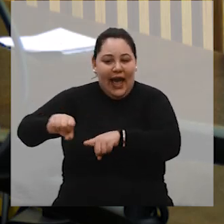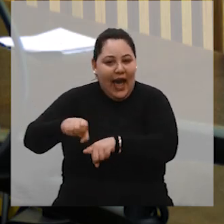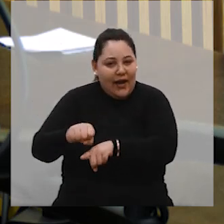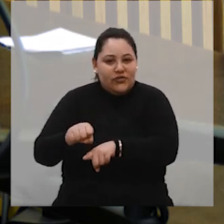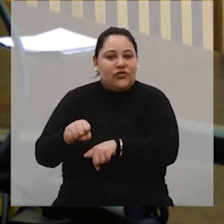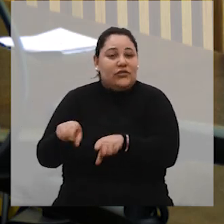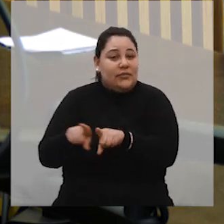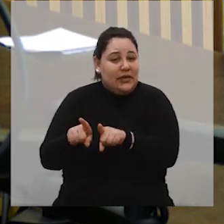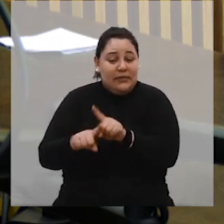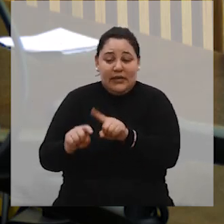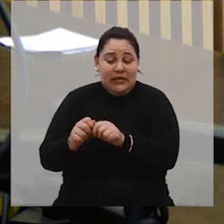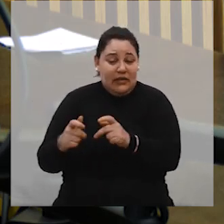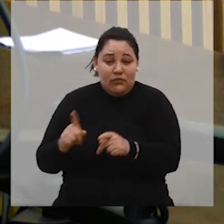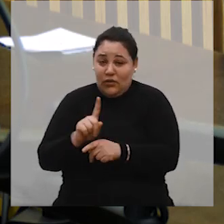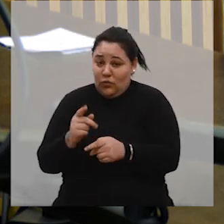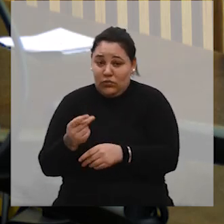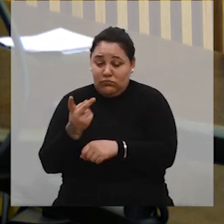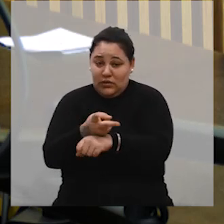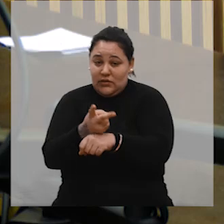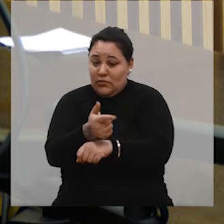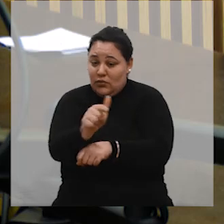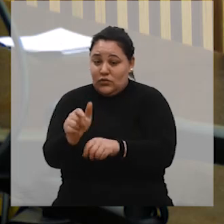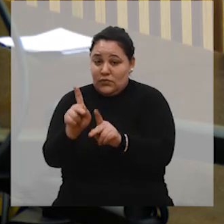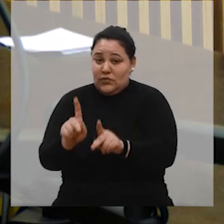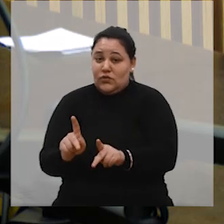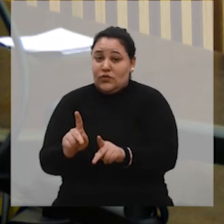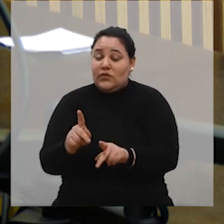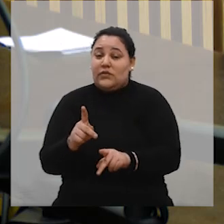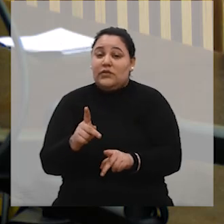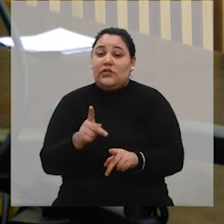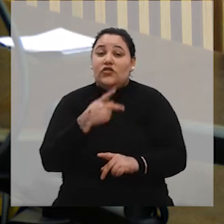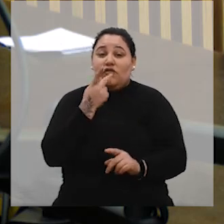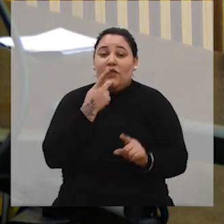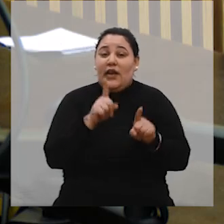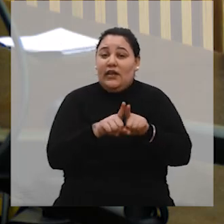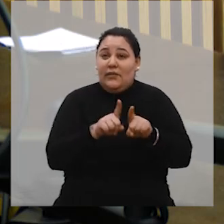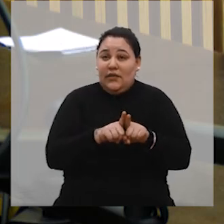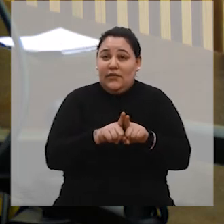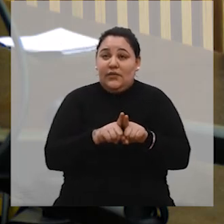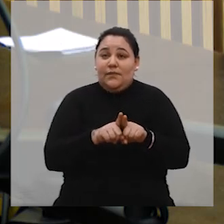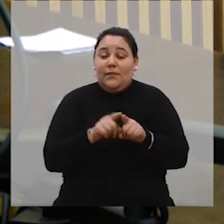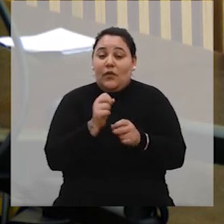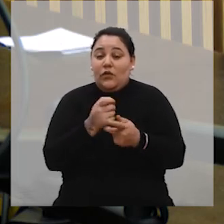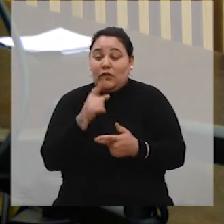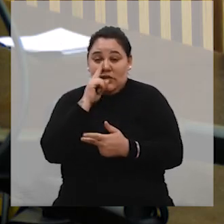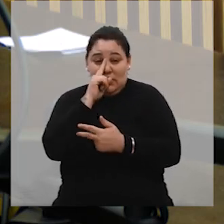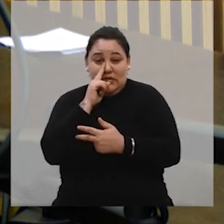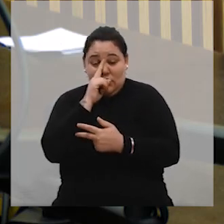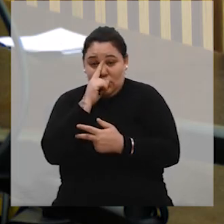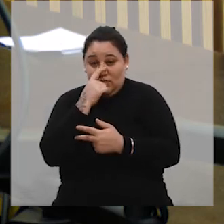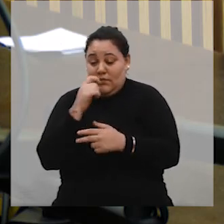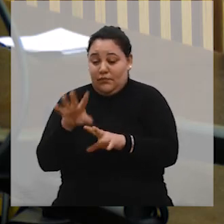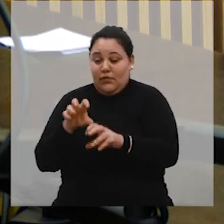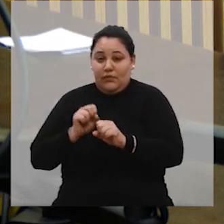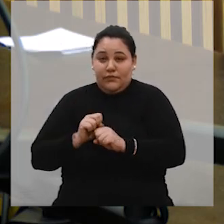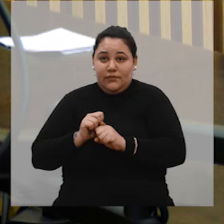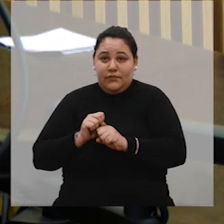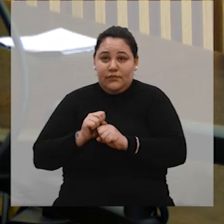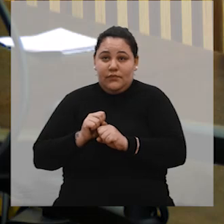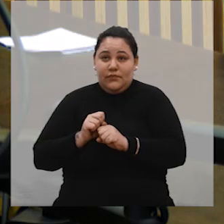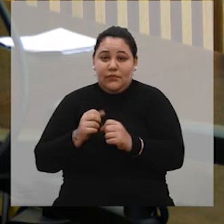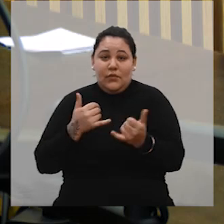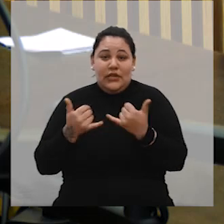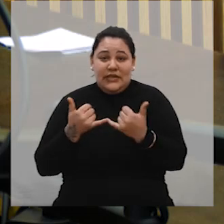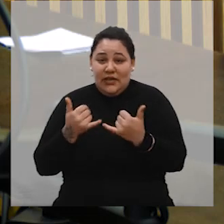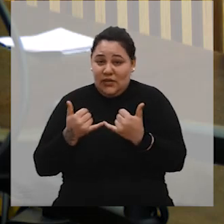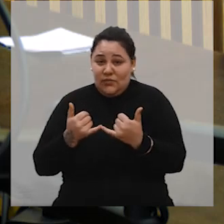então, inclusive nos pacientes que são fatores de risco para adquirir essas hepatites, como os pacientes drogaditos,